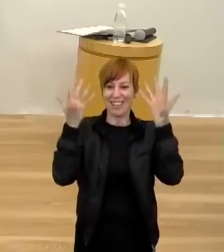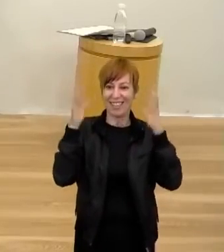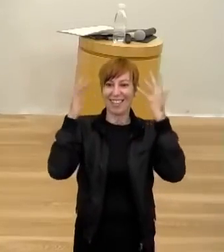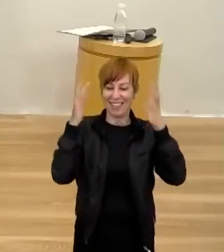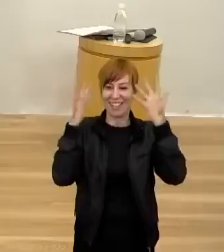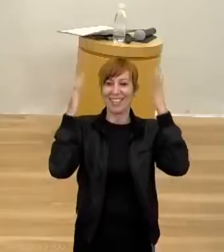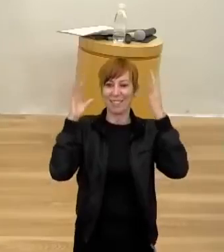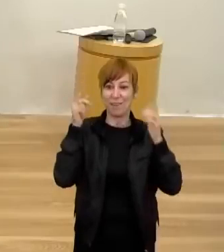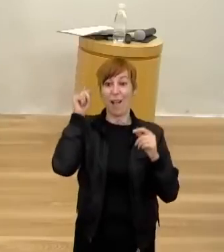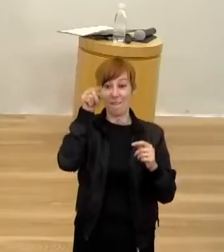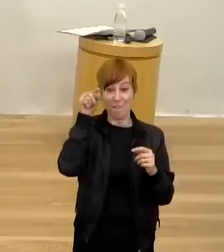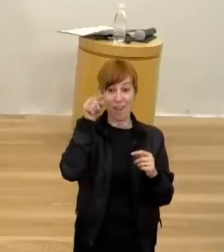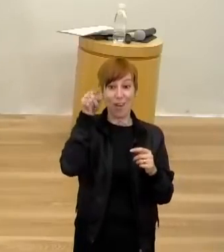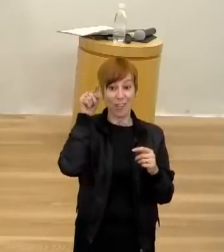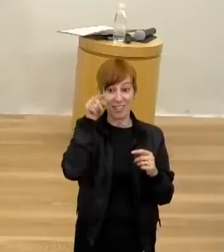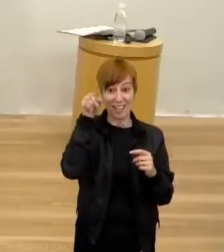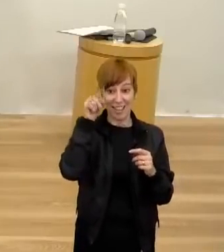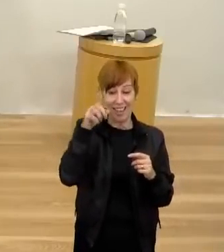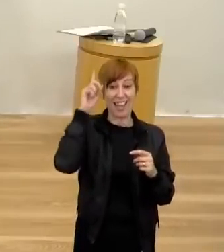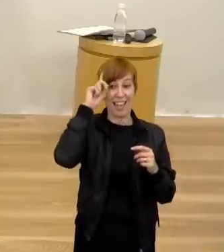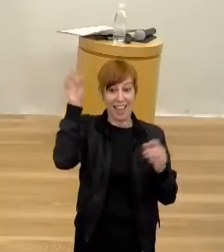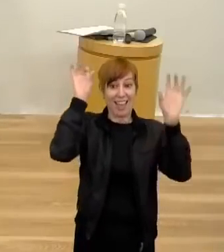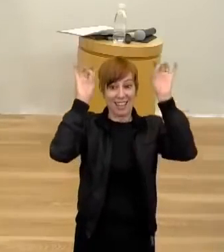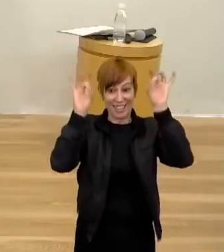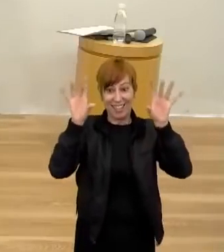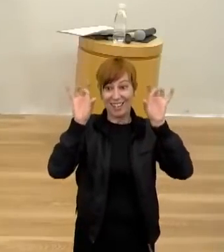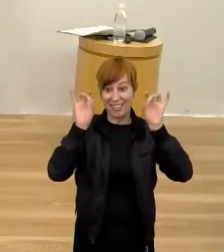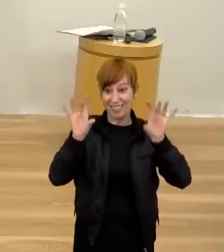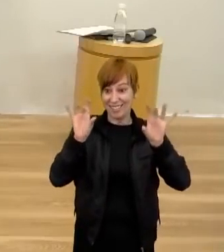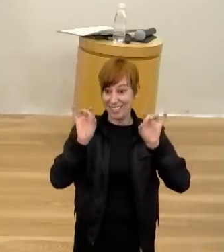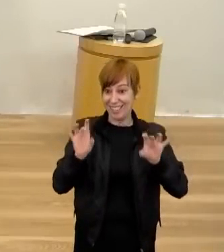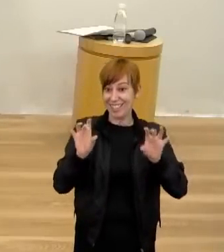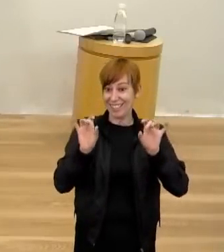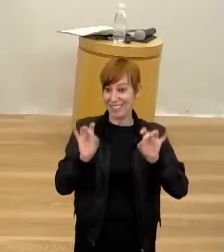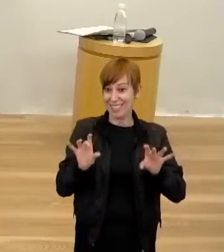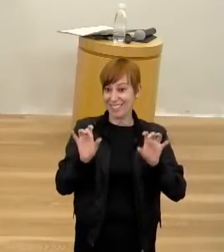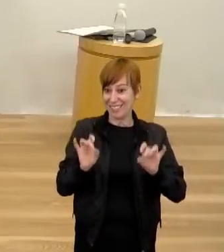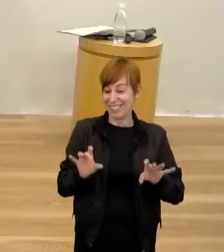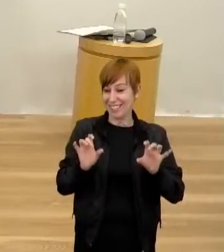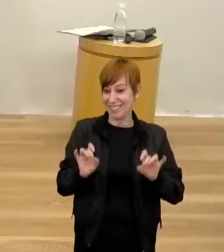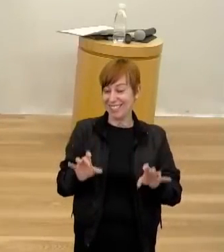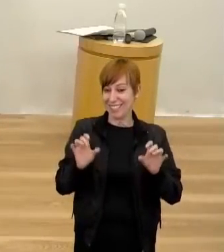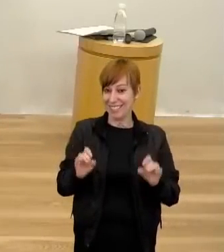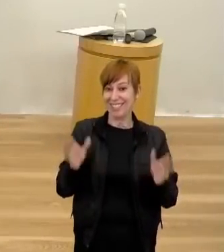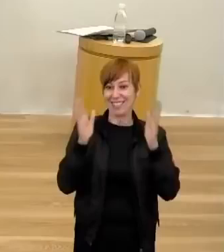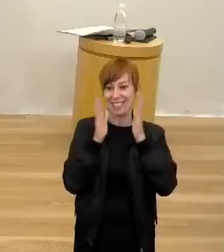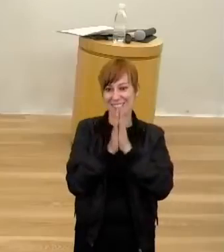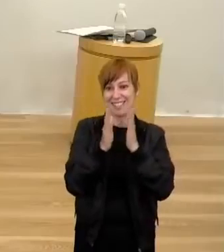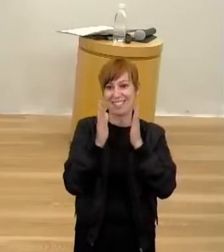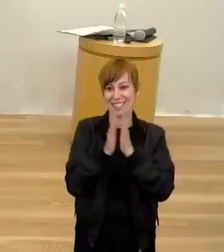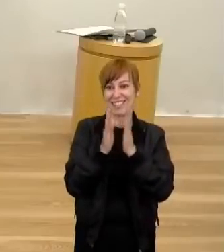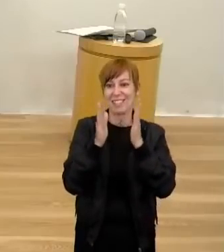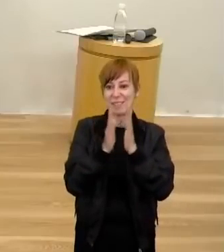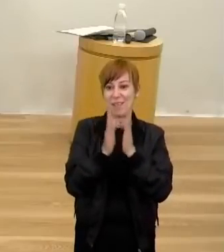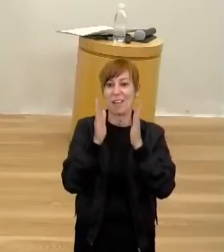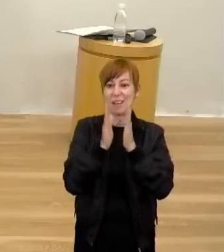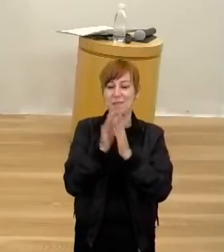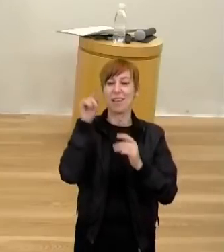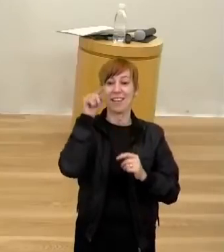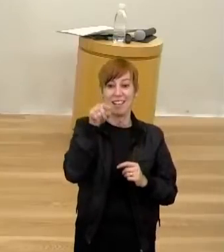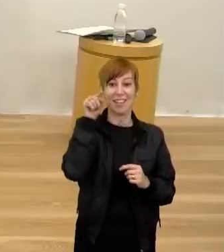para você, Tony. Que você tenha muito sucesso, muita coisa boa na sua vida, tá certo? Isso daí são os votos meus e do Osmar, né, Osmar? Sem